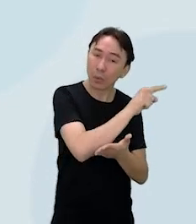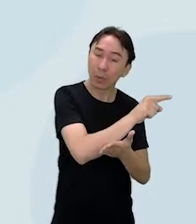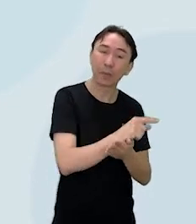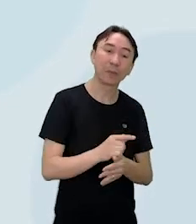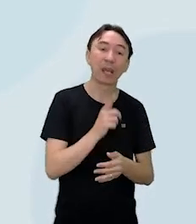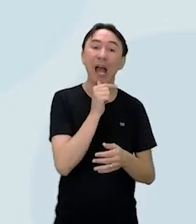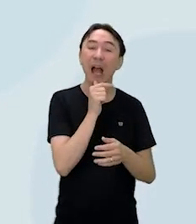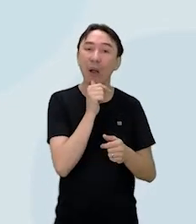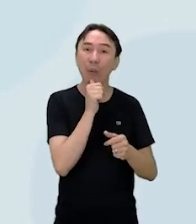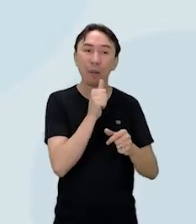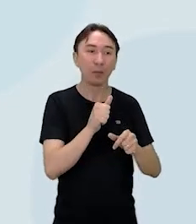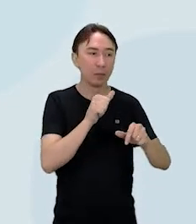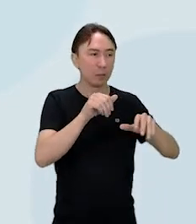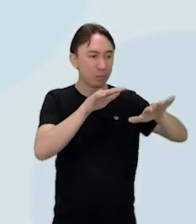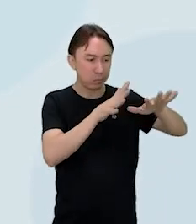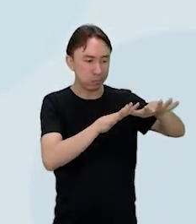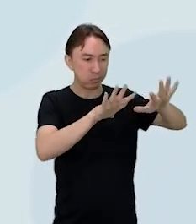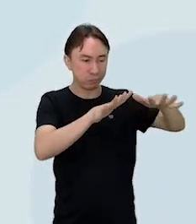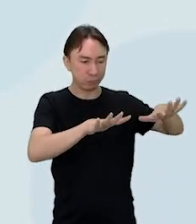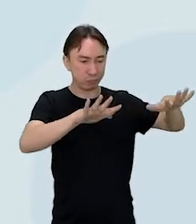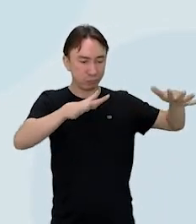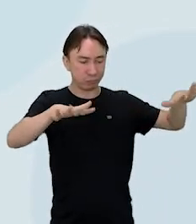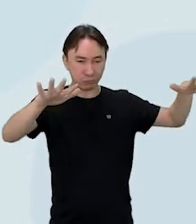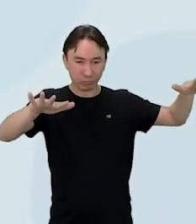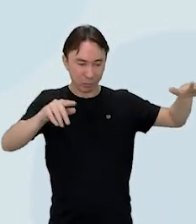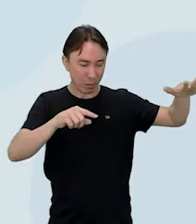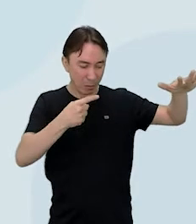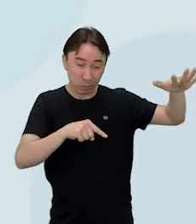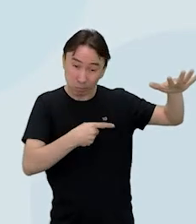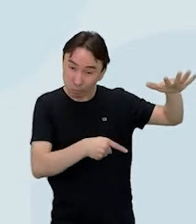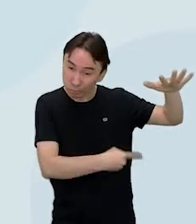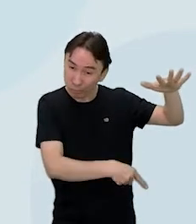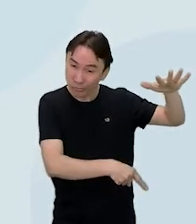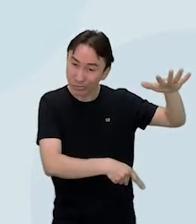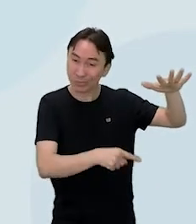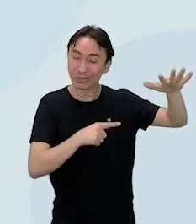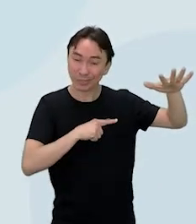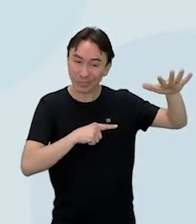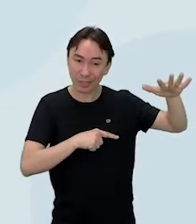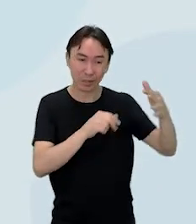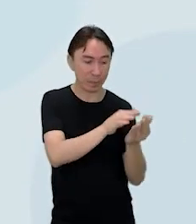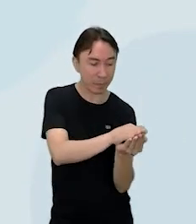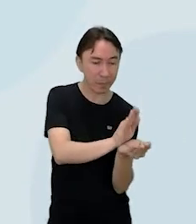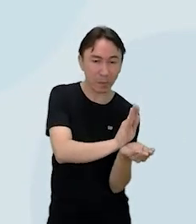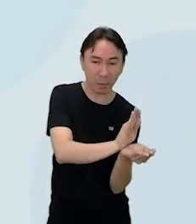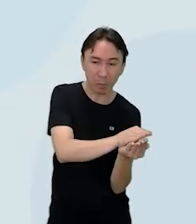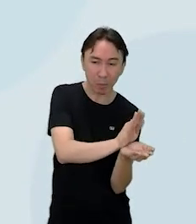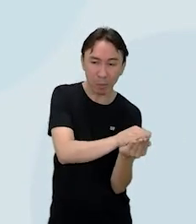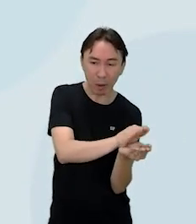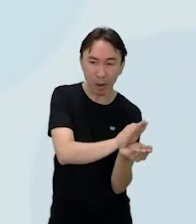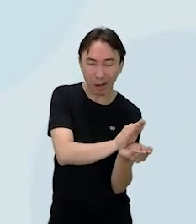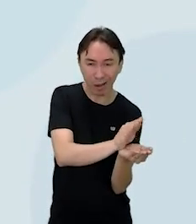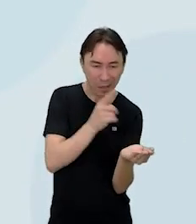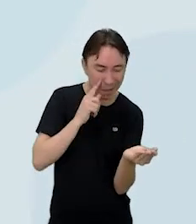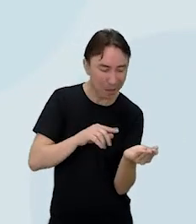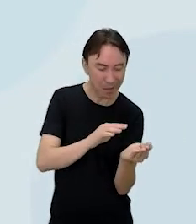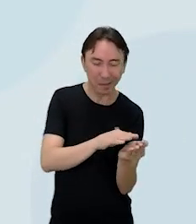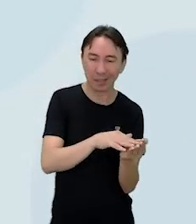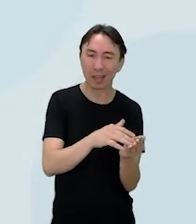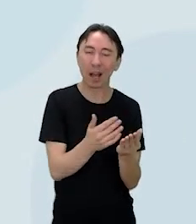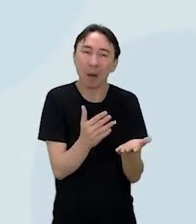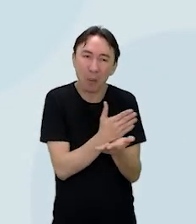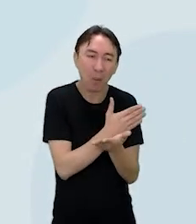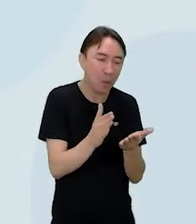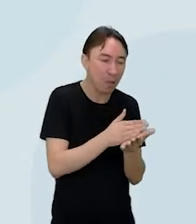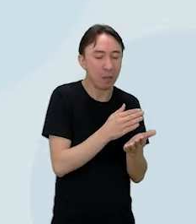no fundo do mar, há milhões de anos atrás, né? Então, são regiões marítimas que a